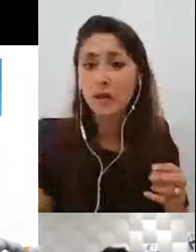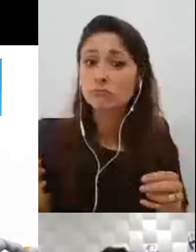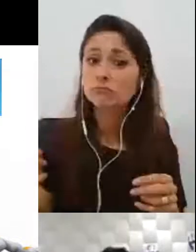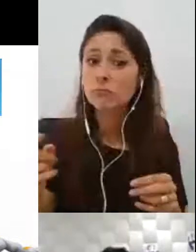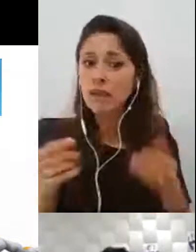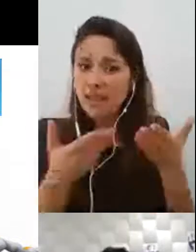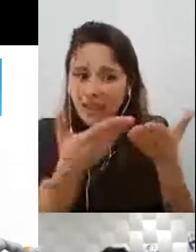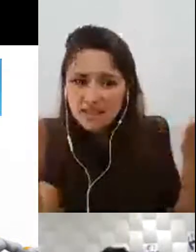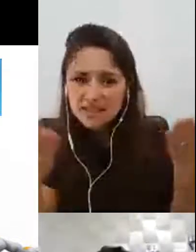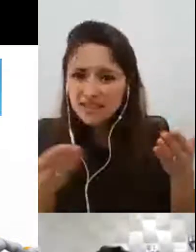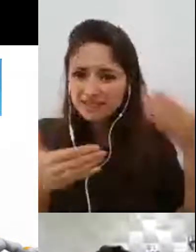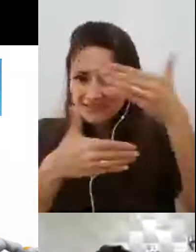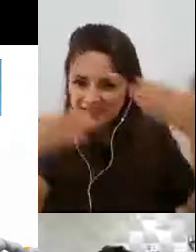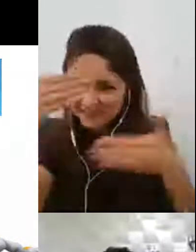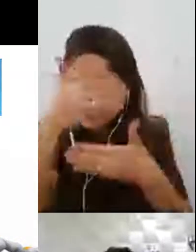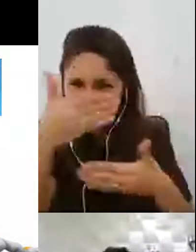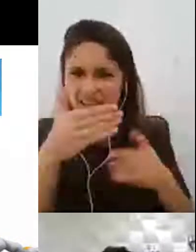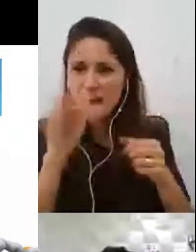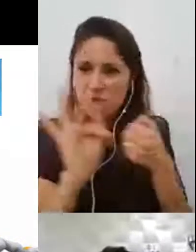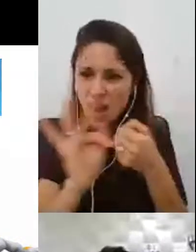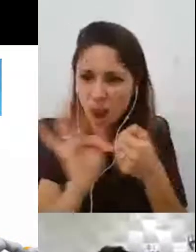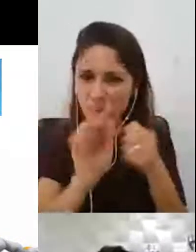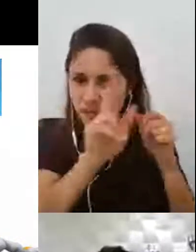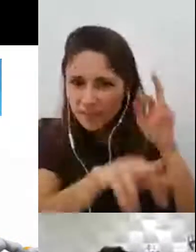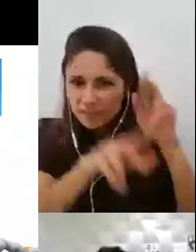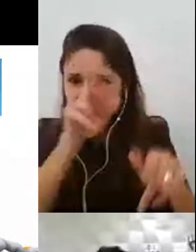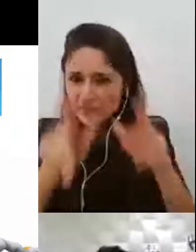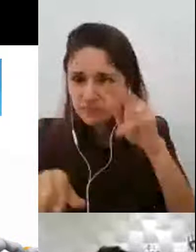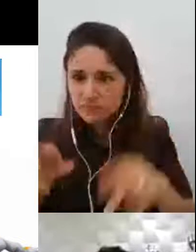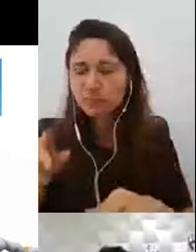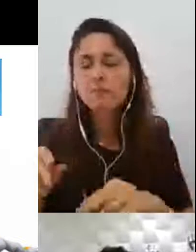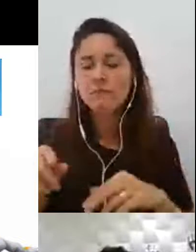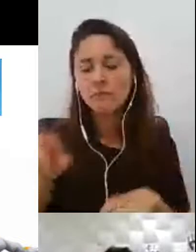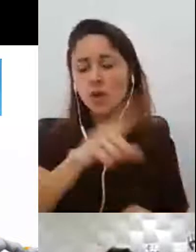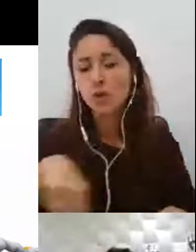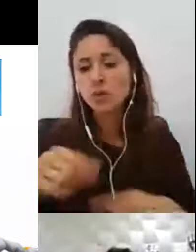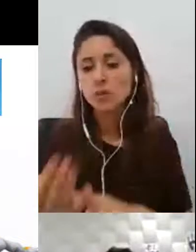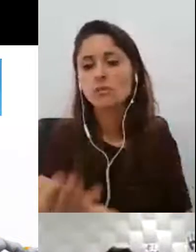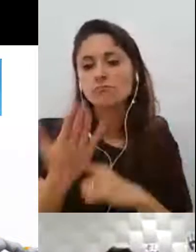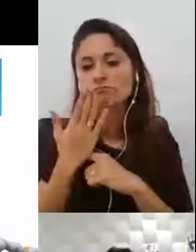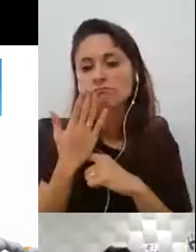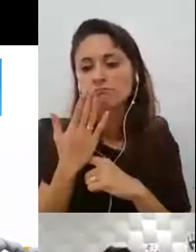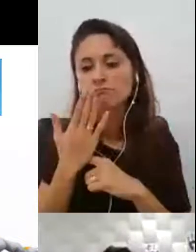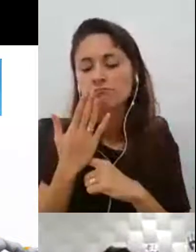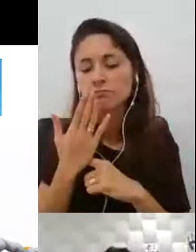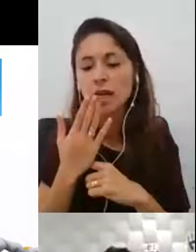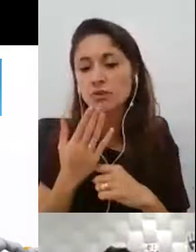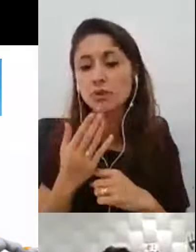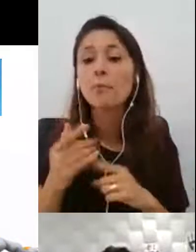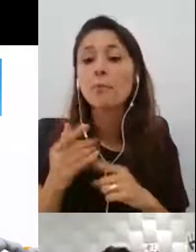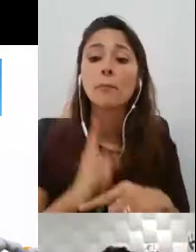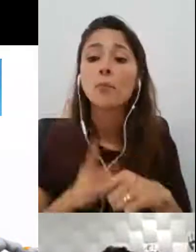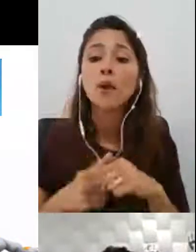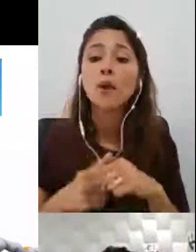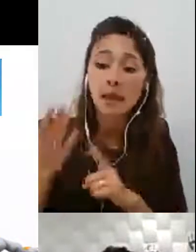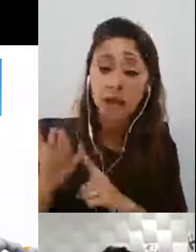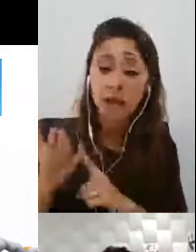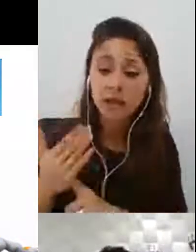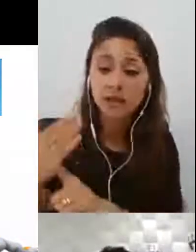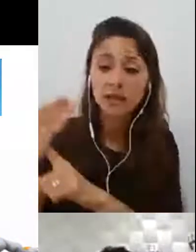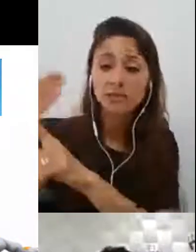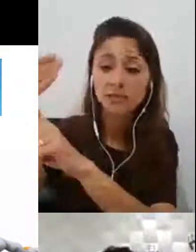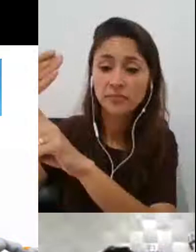essas ferramentas no desenvolvimento, na elaboração de novos projetos. Então, a tecnologia, a indústria